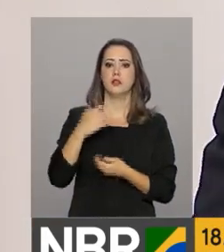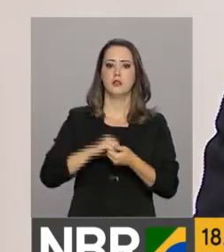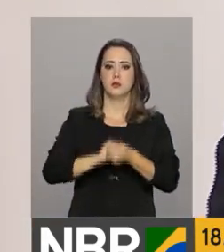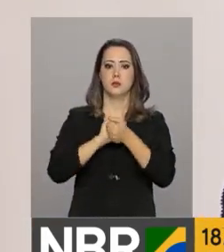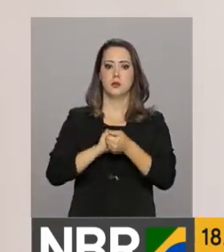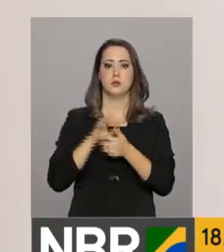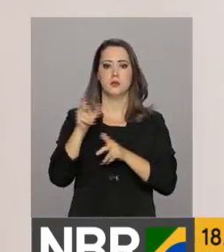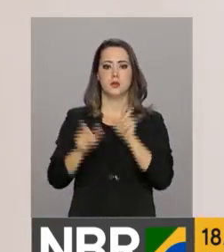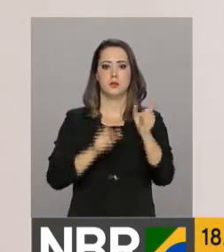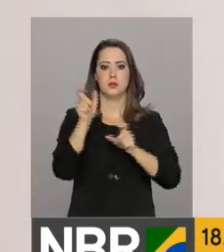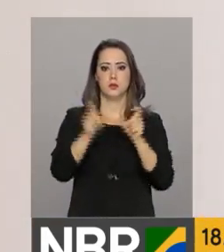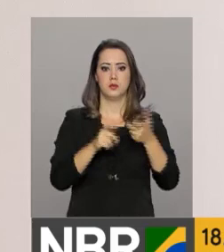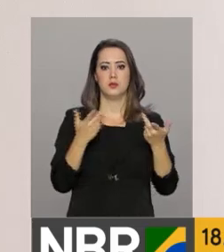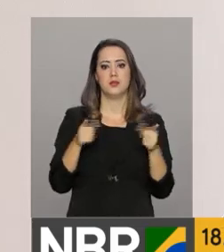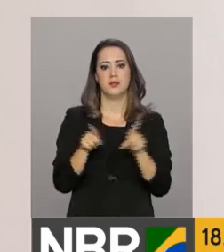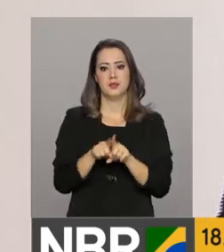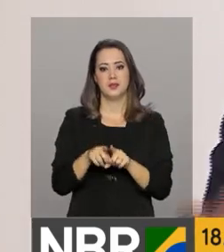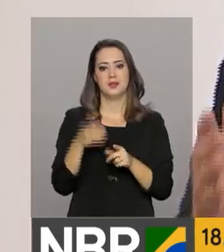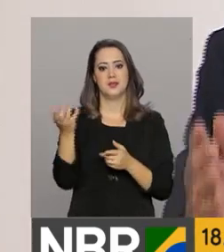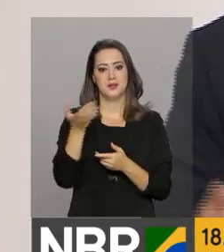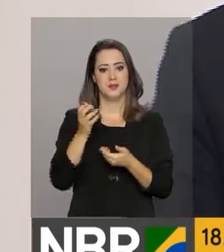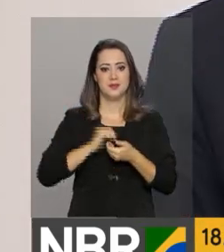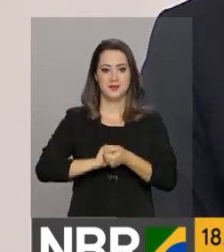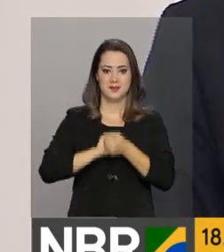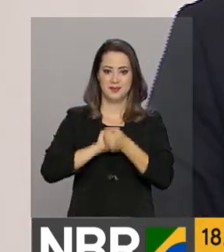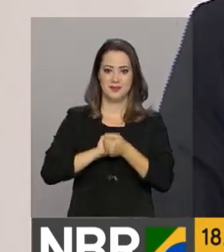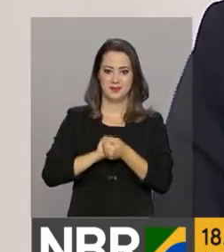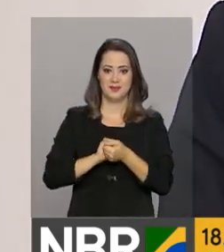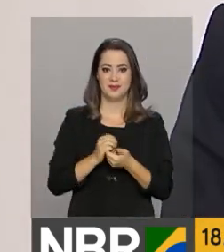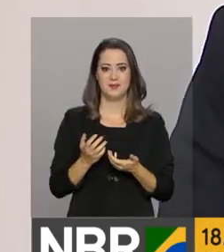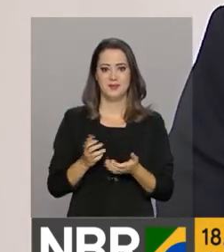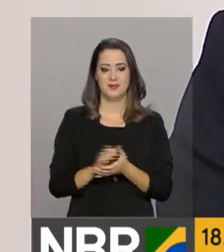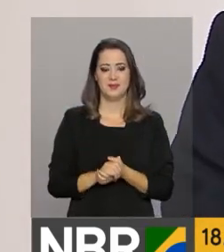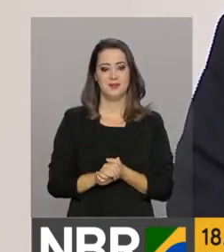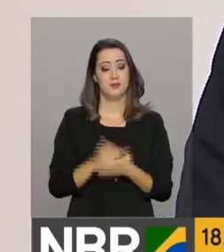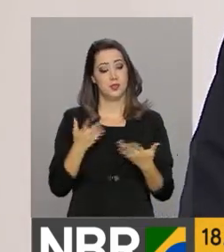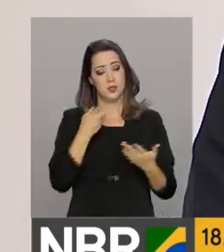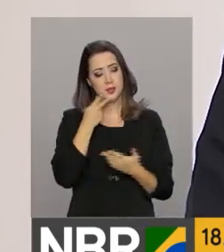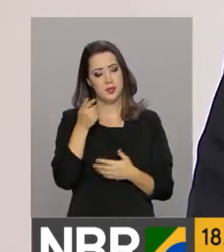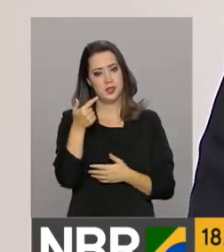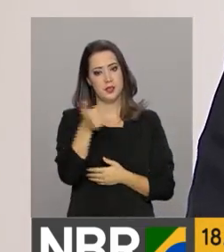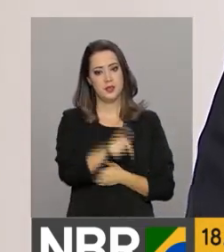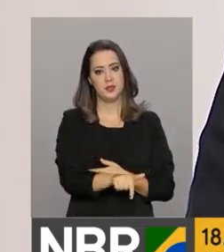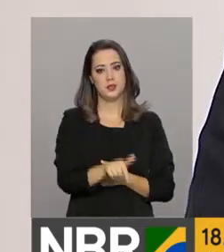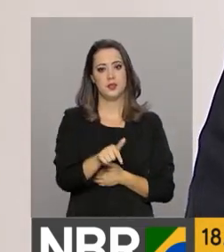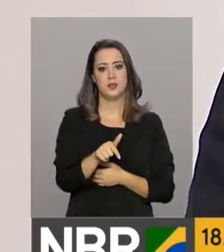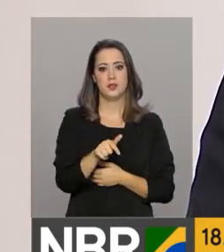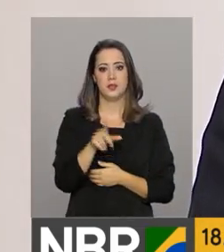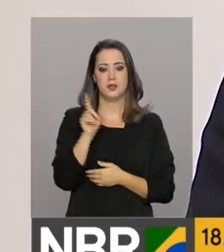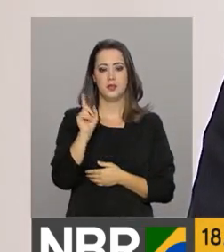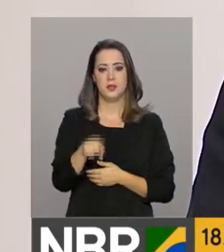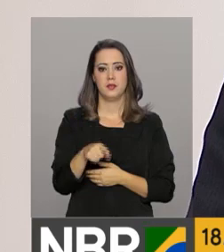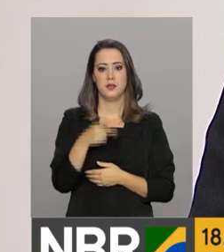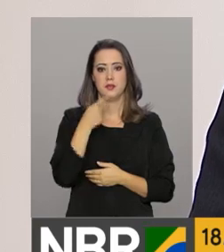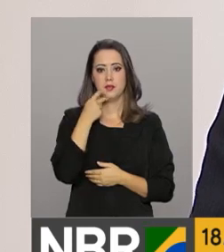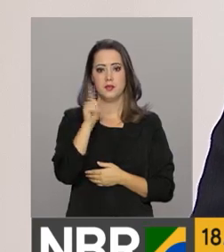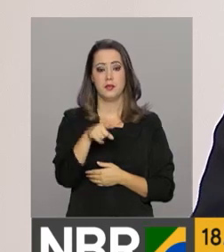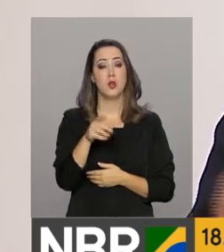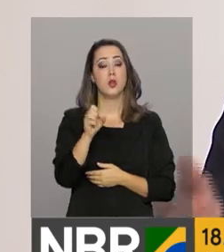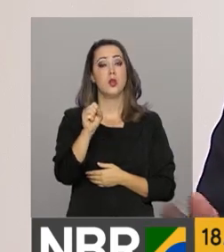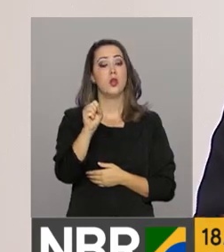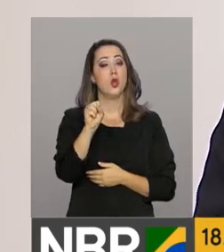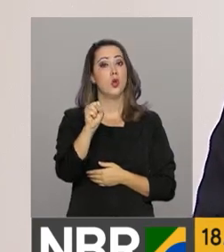eu quero registrar a registrar mais uma vez soraia o